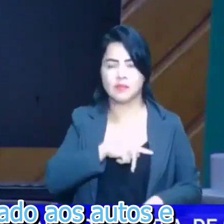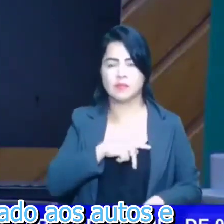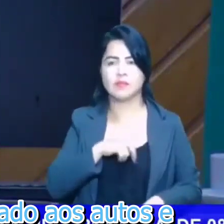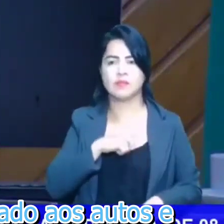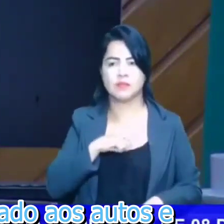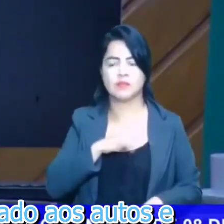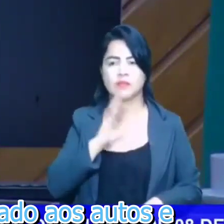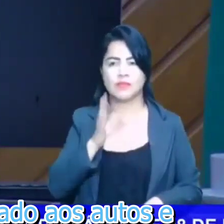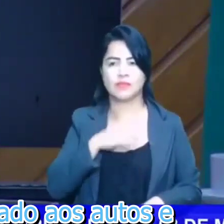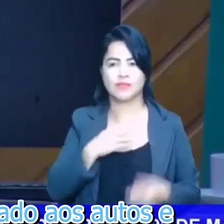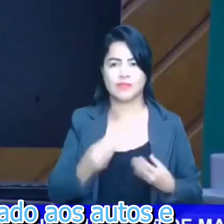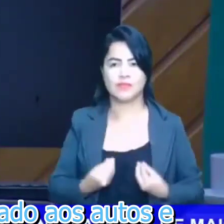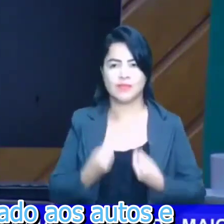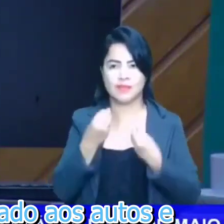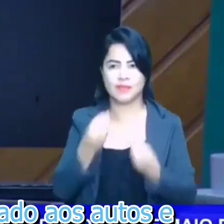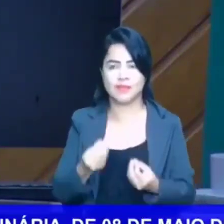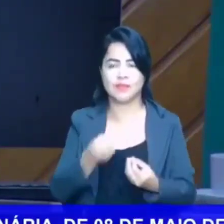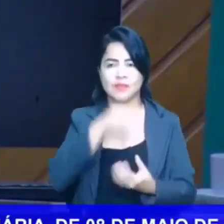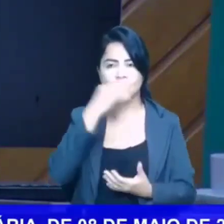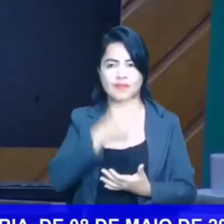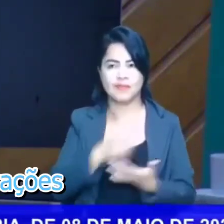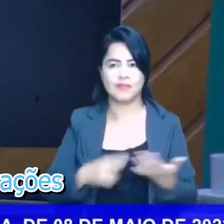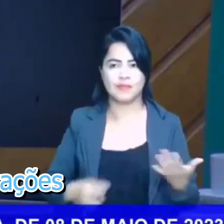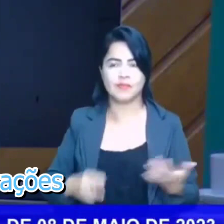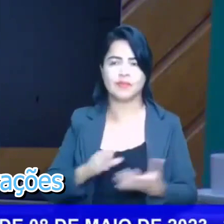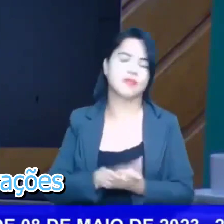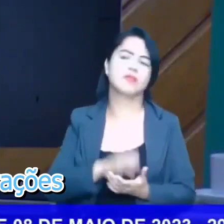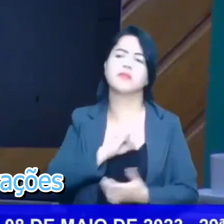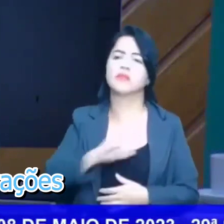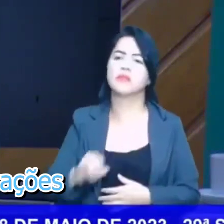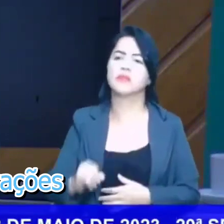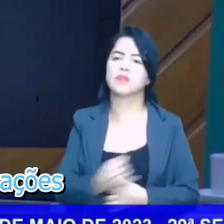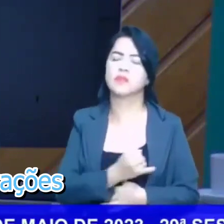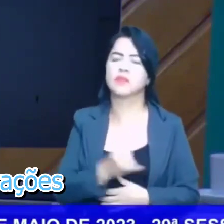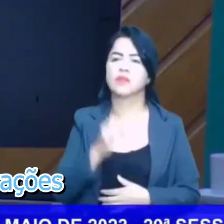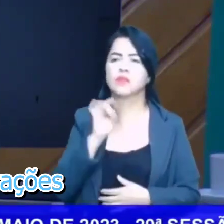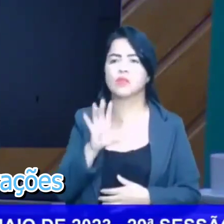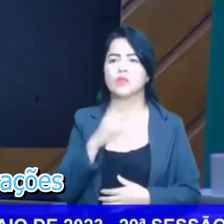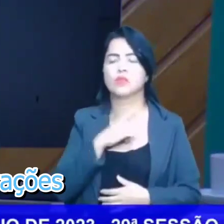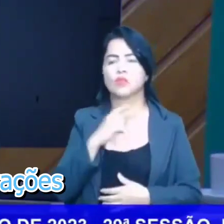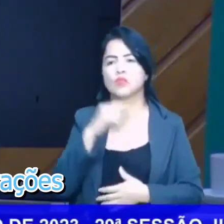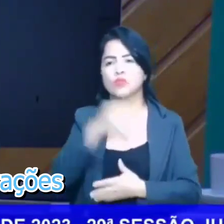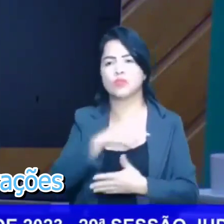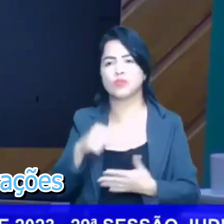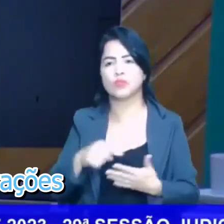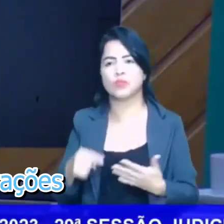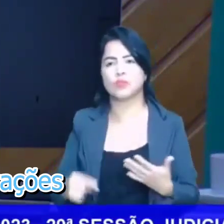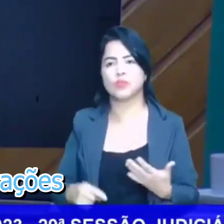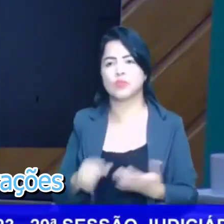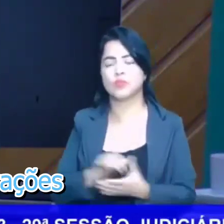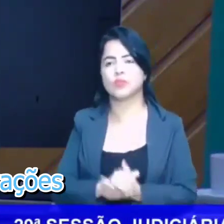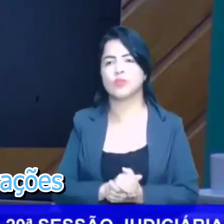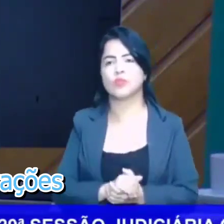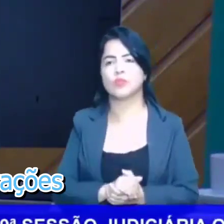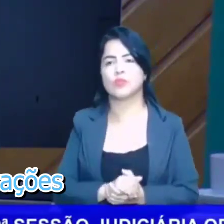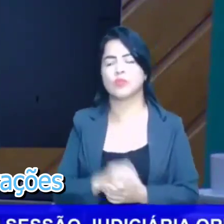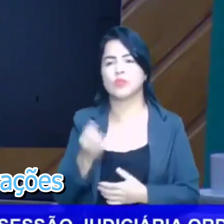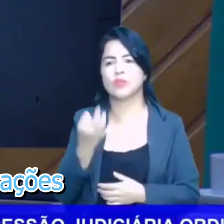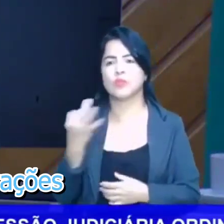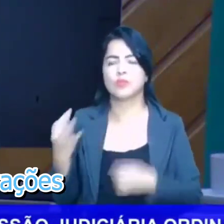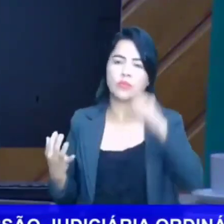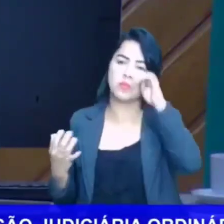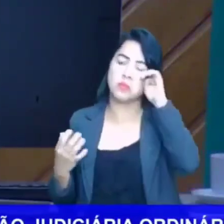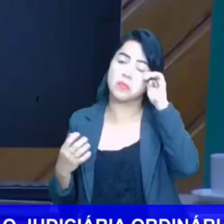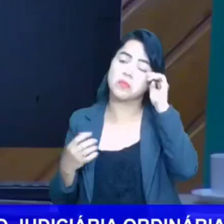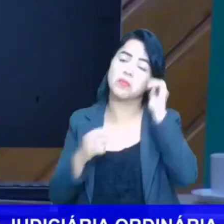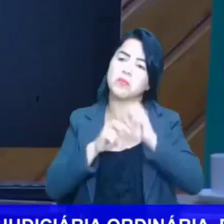Pablo, que está fazendo leitura na tela do seu notebook. Vou aproveitar a ocasião para fazer algumas considerações do quanto foi dito aqui